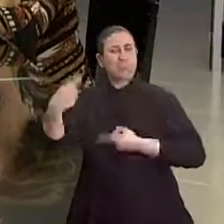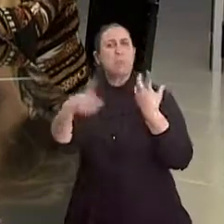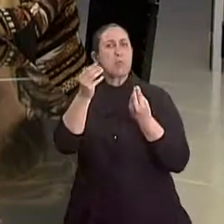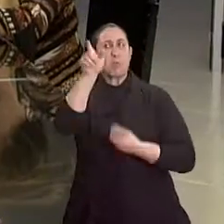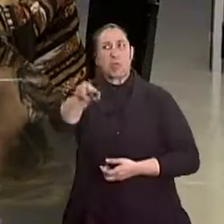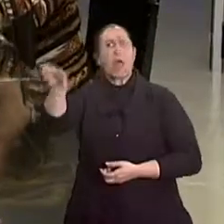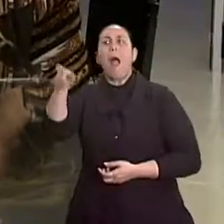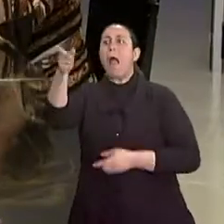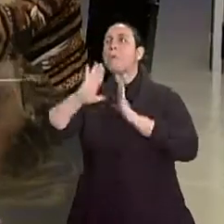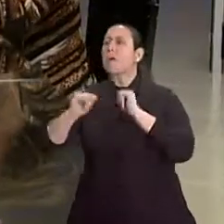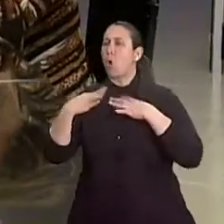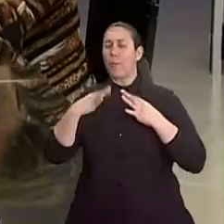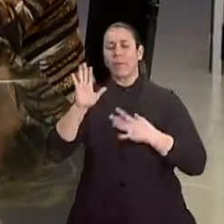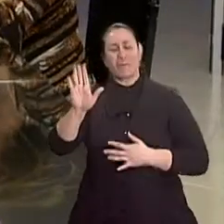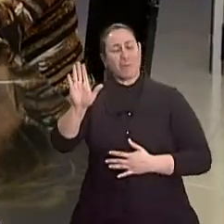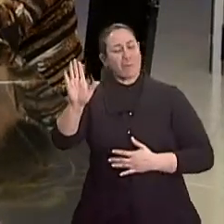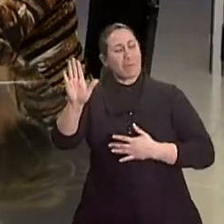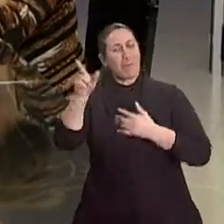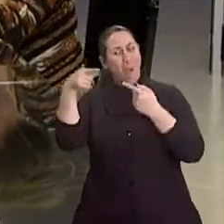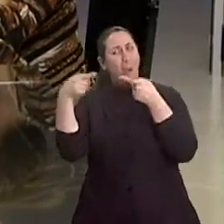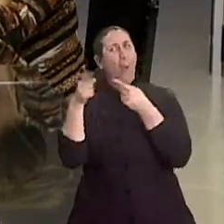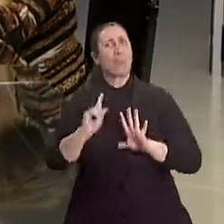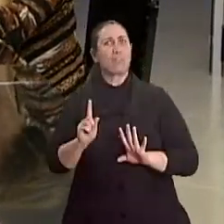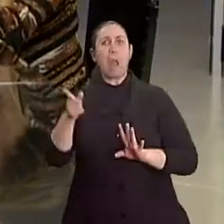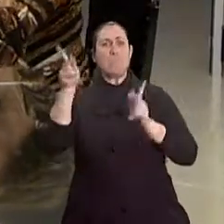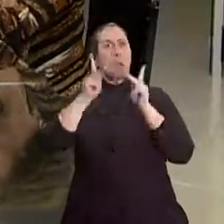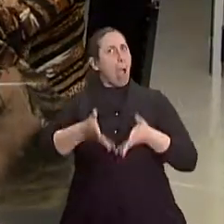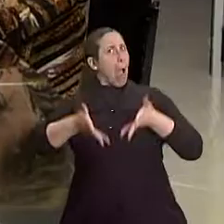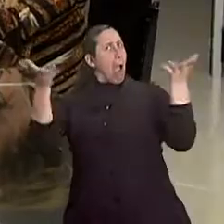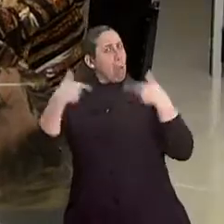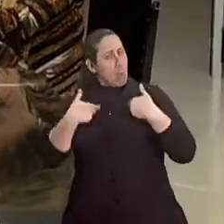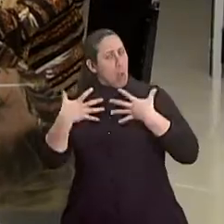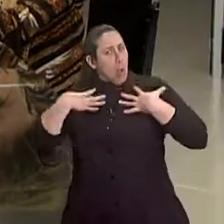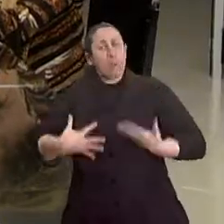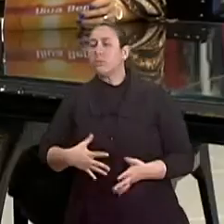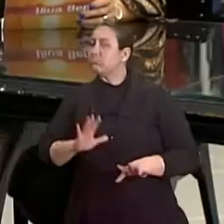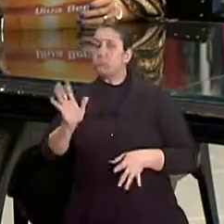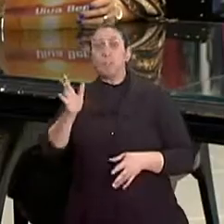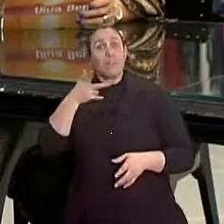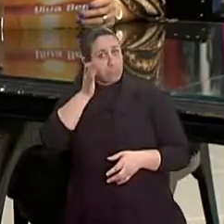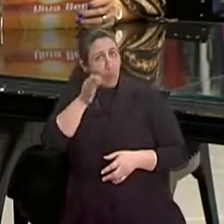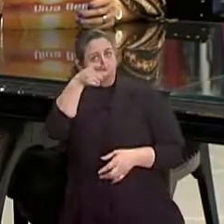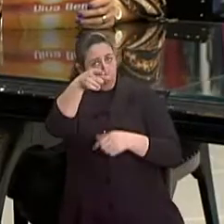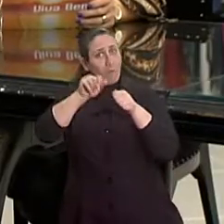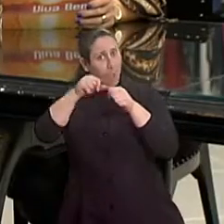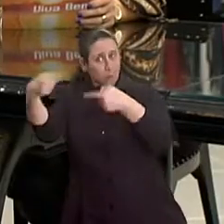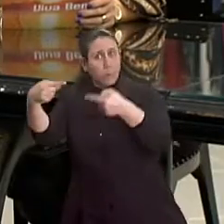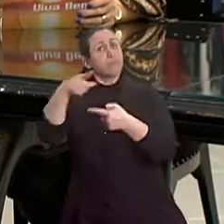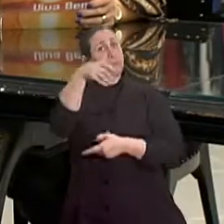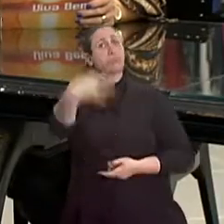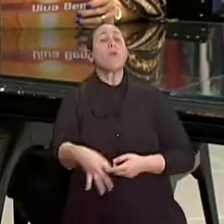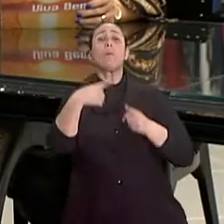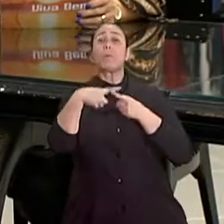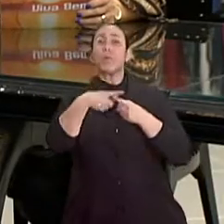Tu informa, claro, tu diz por que que tu está desenhando daquela forma e por que que não da outra. Exatamente. E tu termina, a maioria